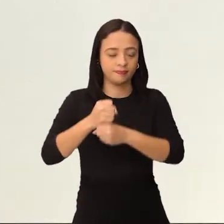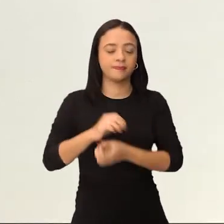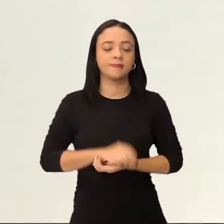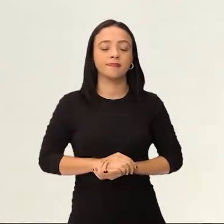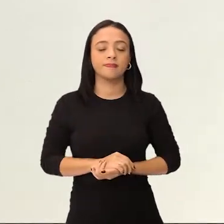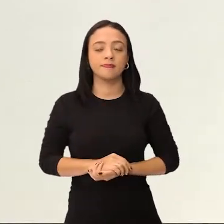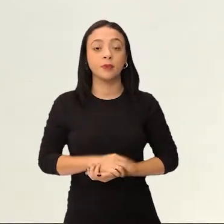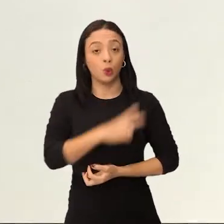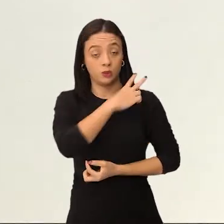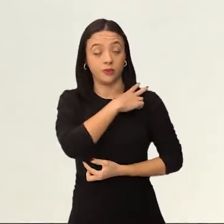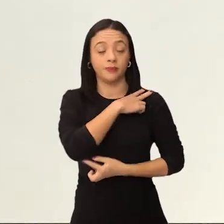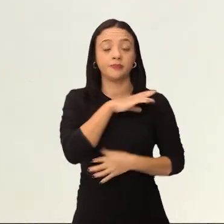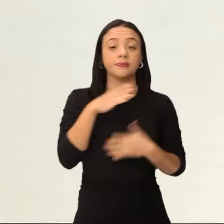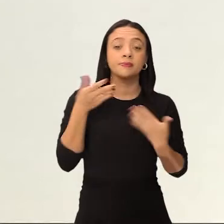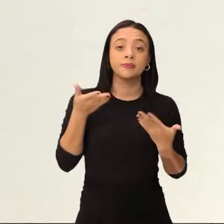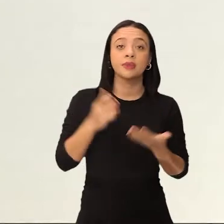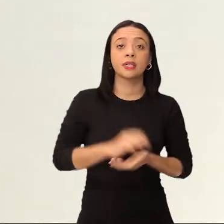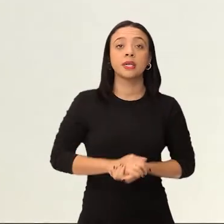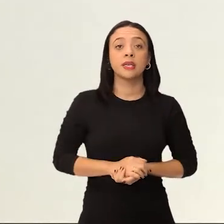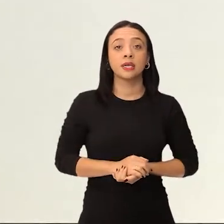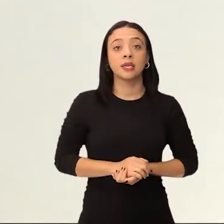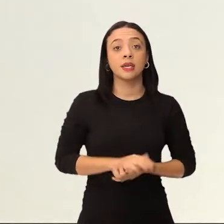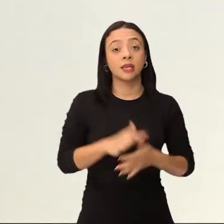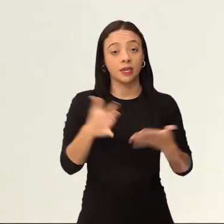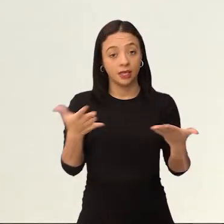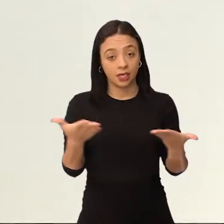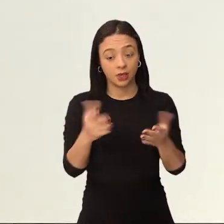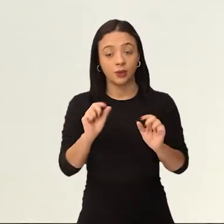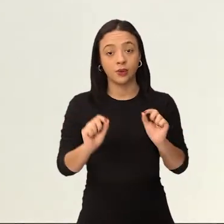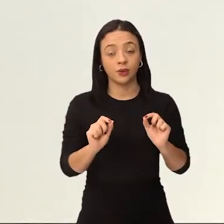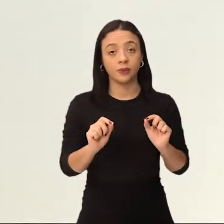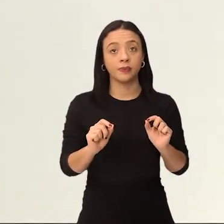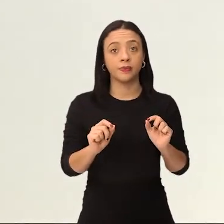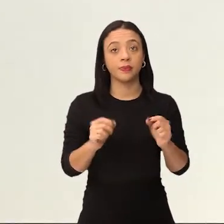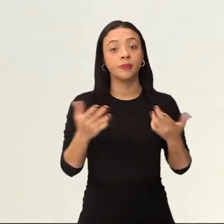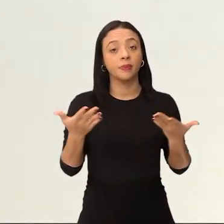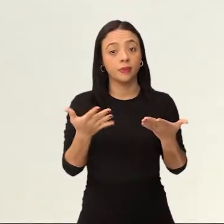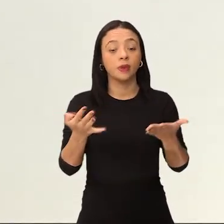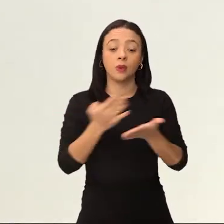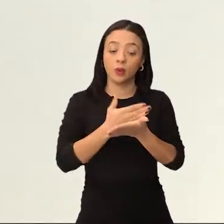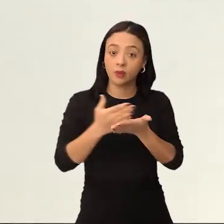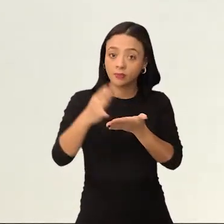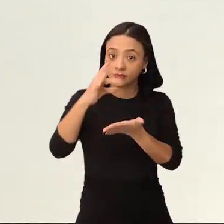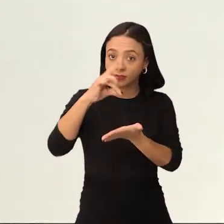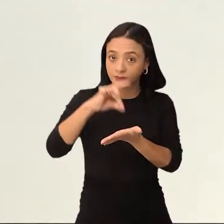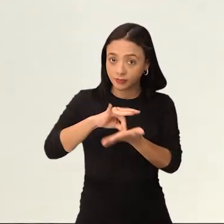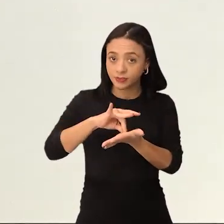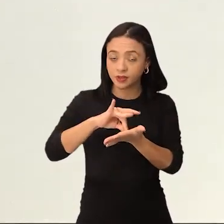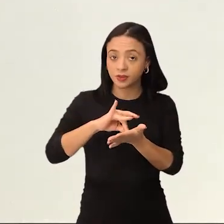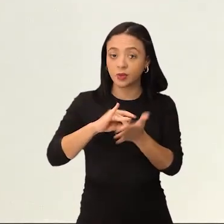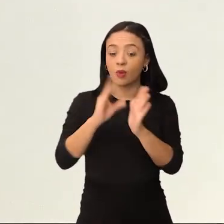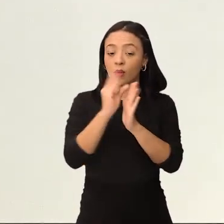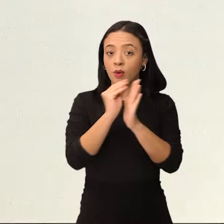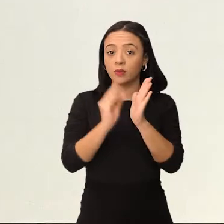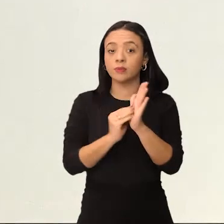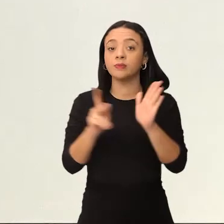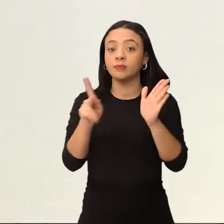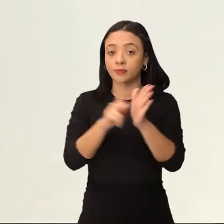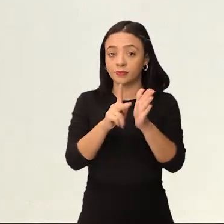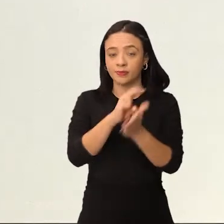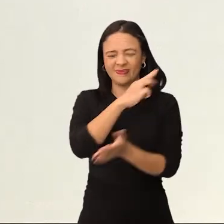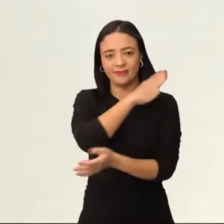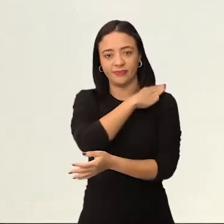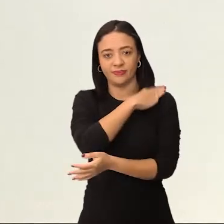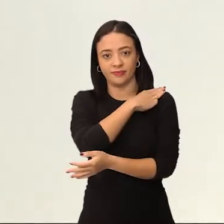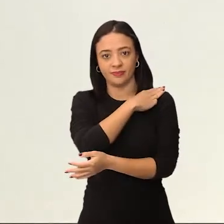da série interior e na segunda série e agora nós vamos fazer o seguinte nós vamos começar os estudos do terceiro ano